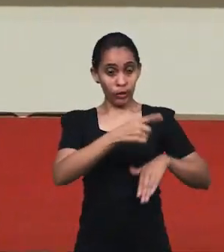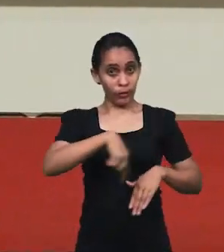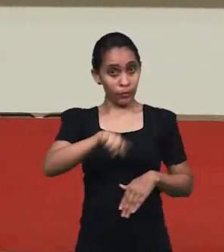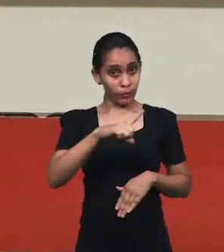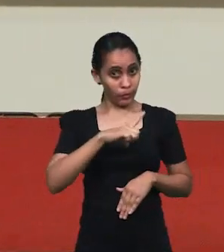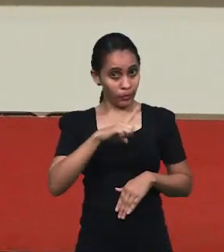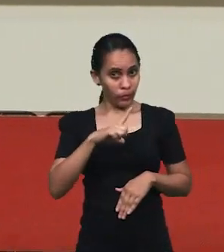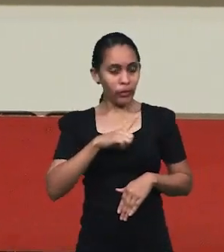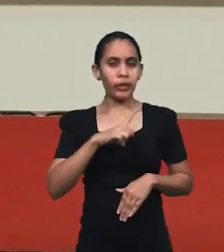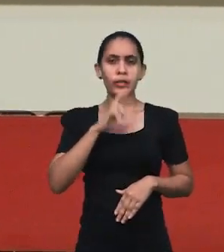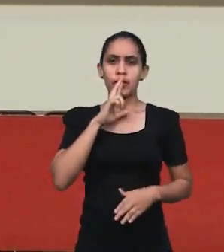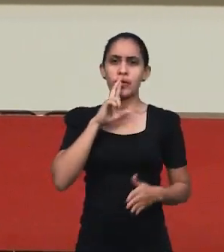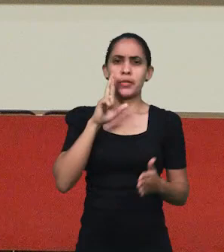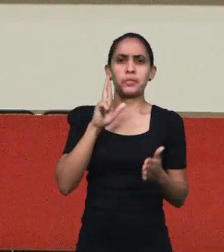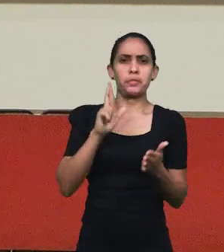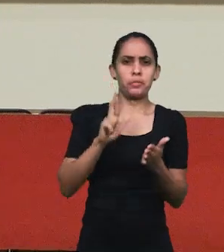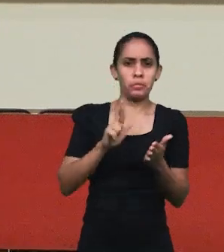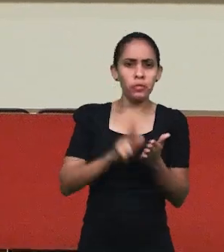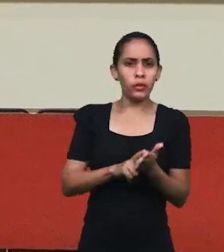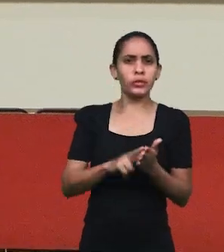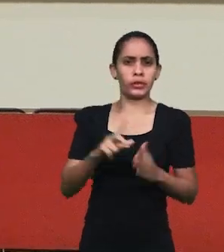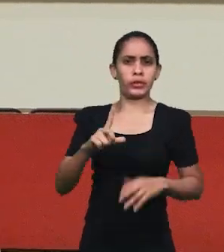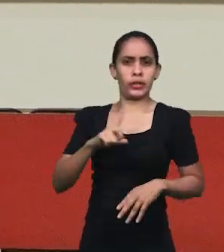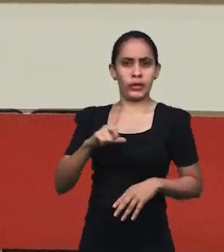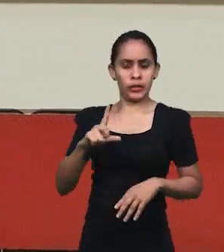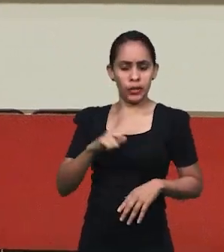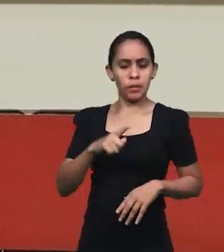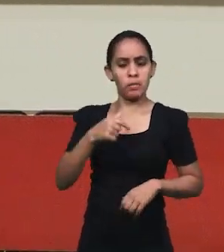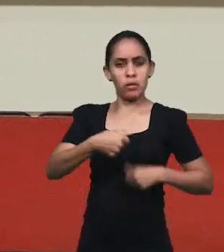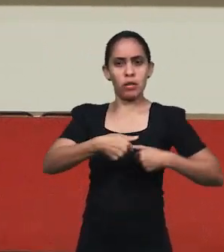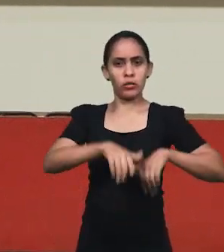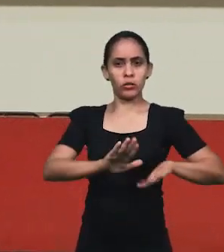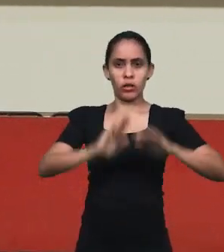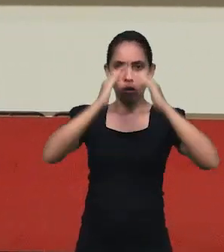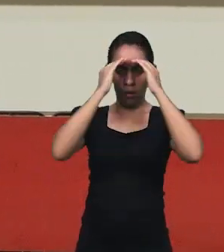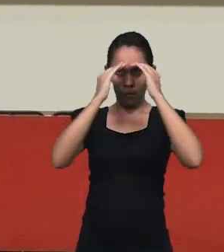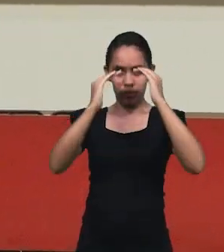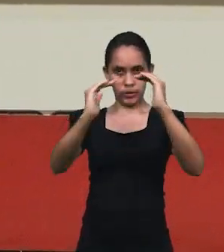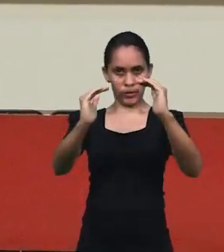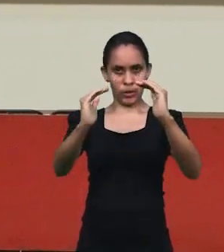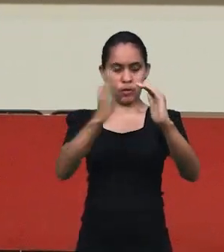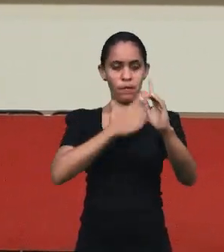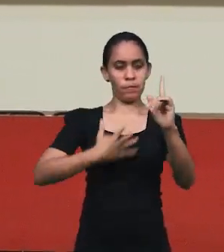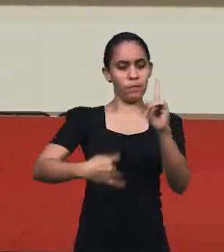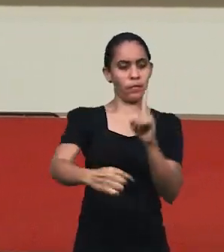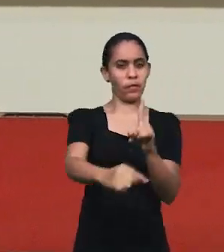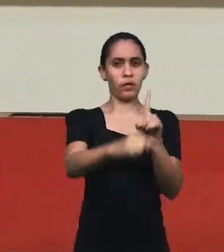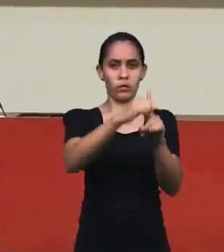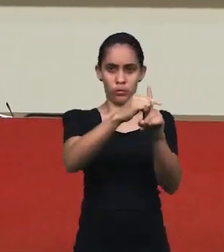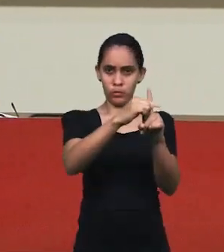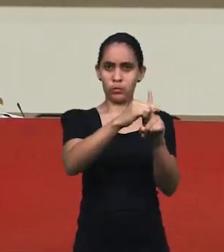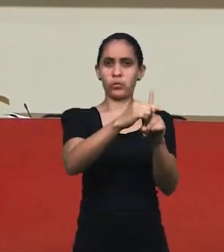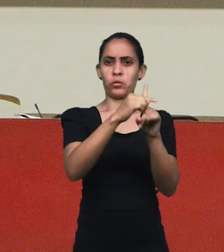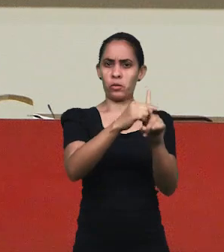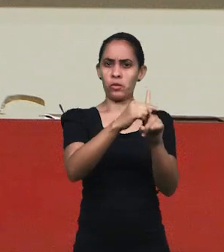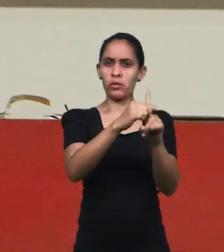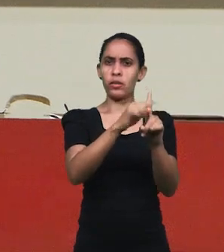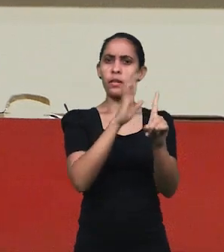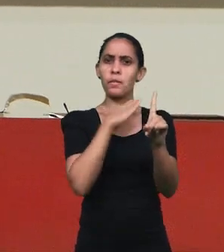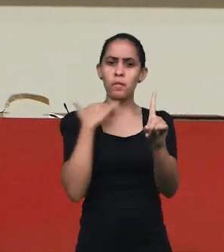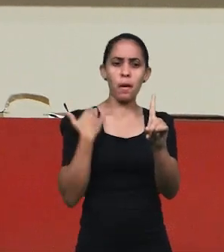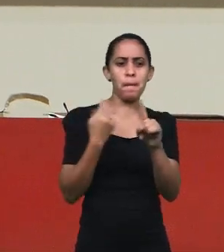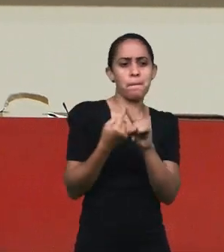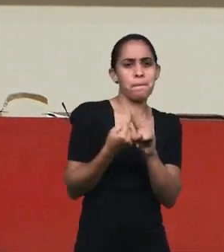dia da aflição, se você clamar, haverá resposta no céu, porque esse soldado obedeceu, ele foi à cruz e morreu